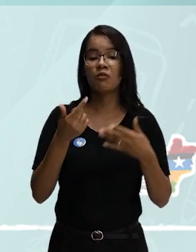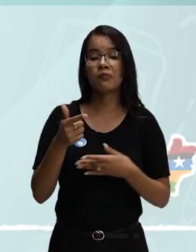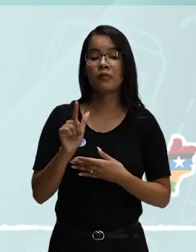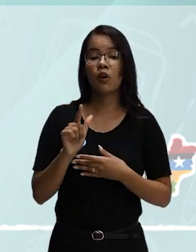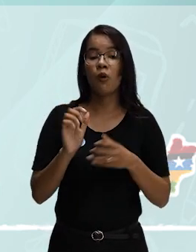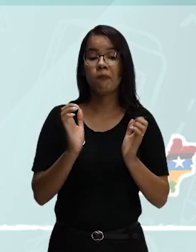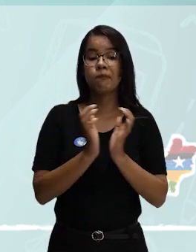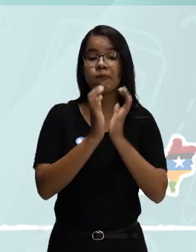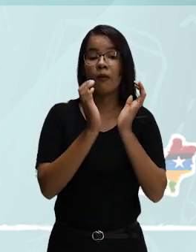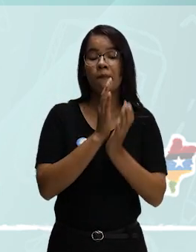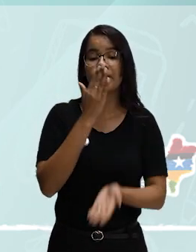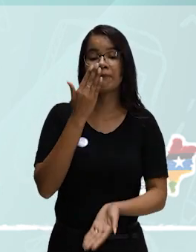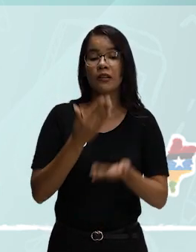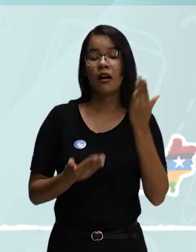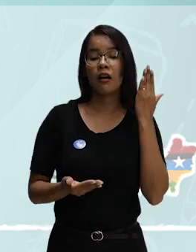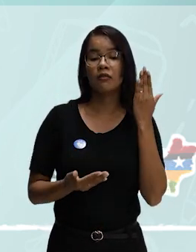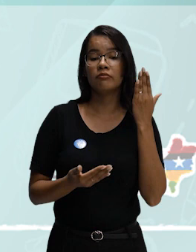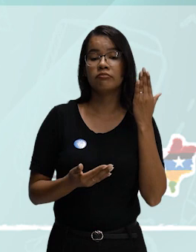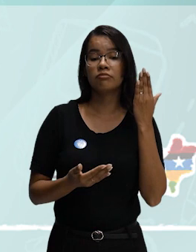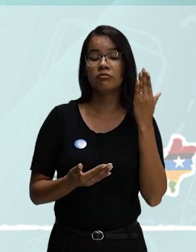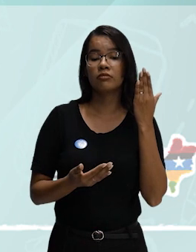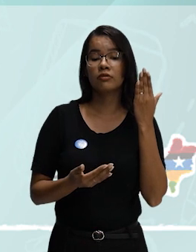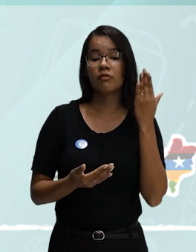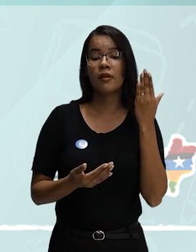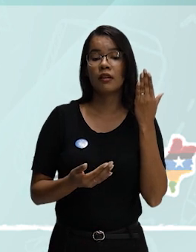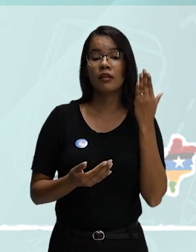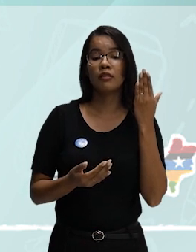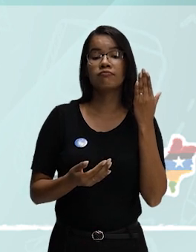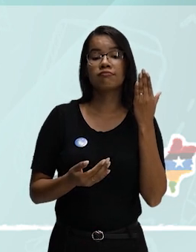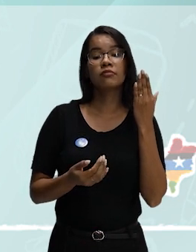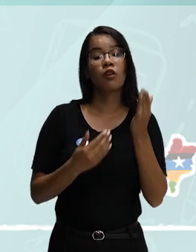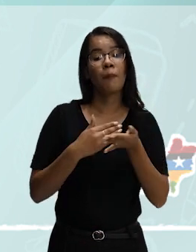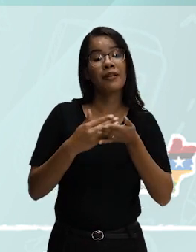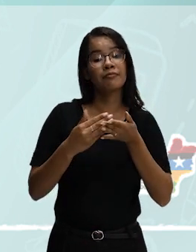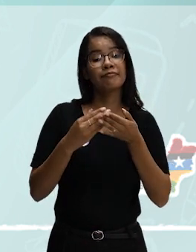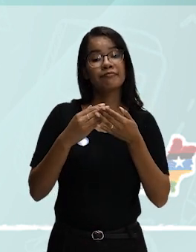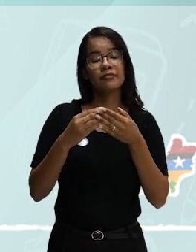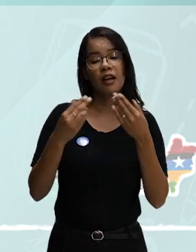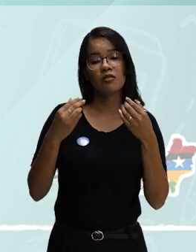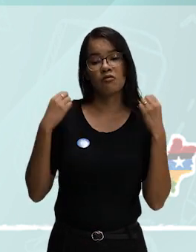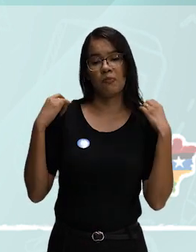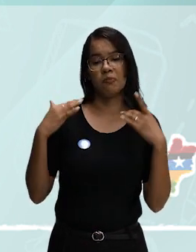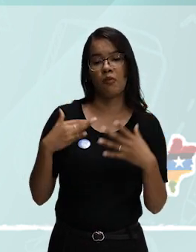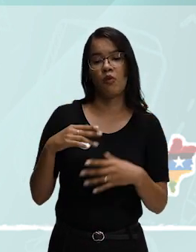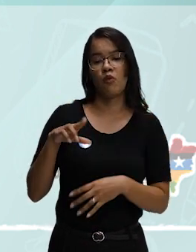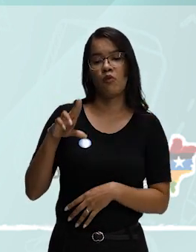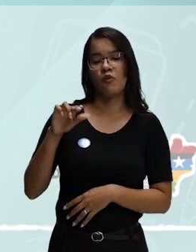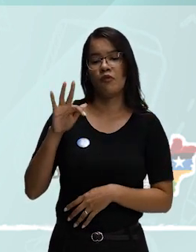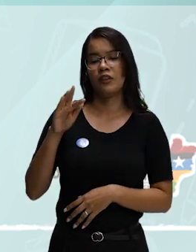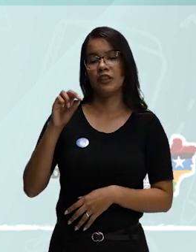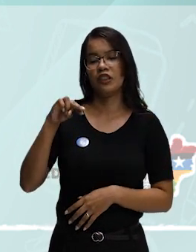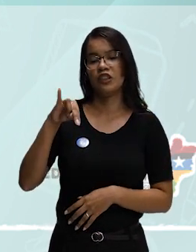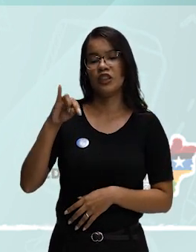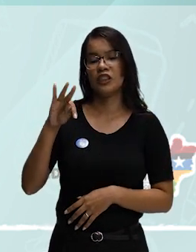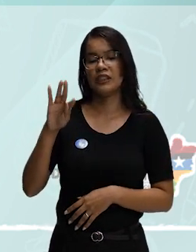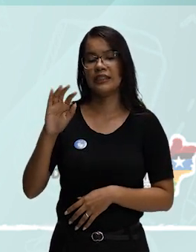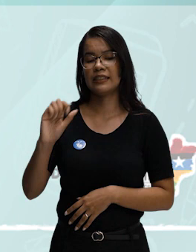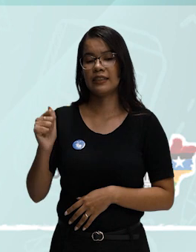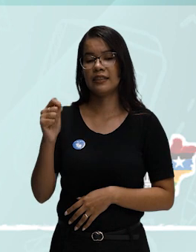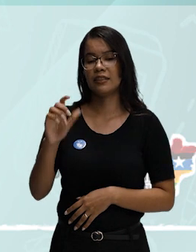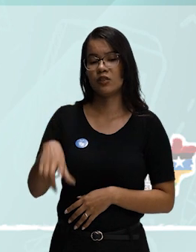acabou caindo no o nacionalismo ufanista, aquela coisa mais exagerada, tá? Escolhendo